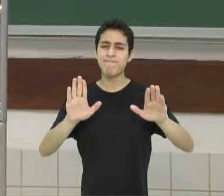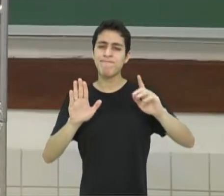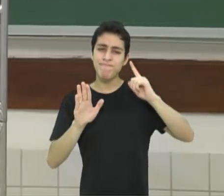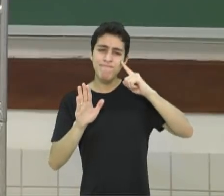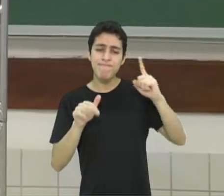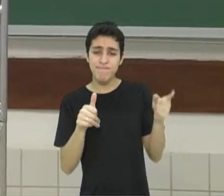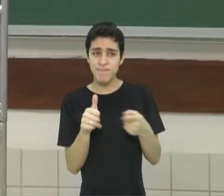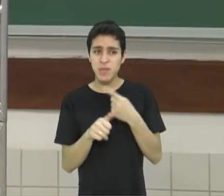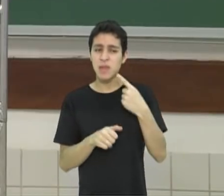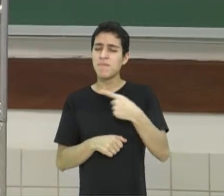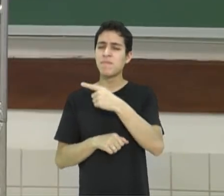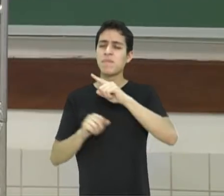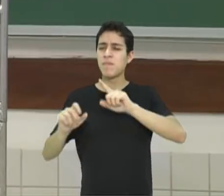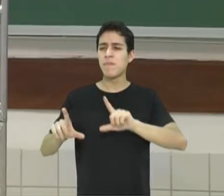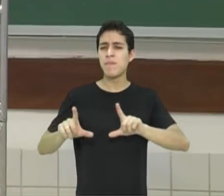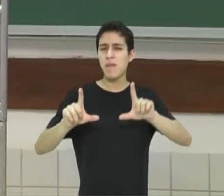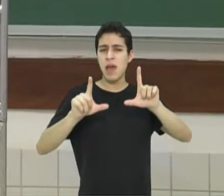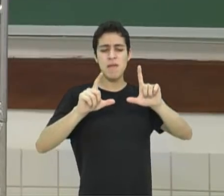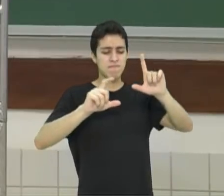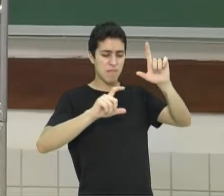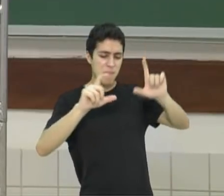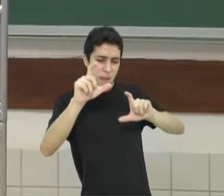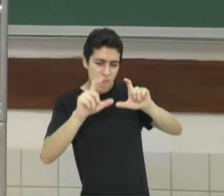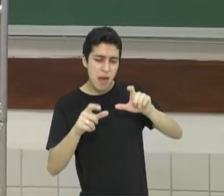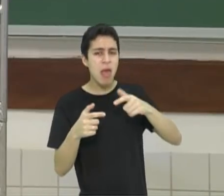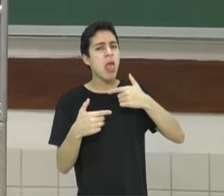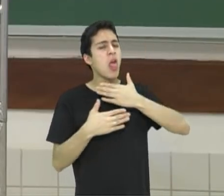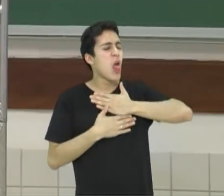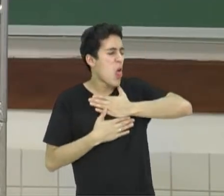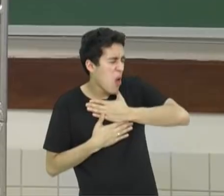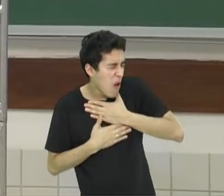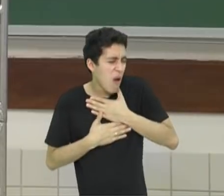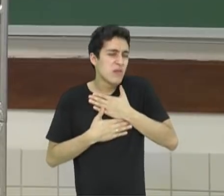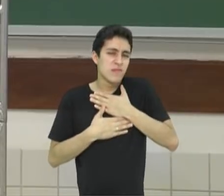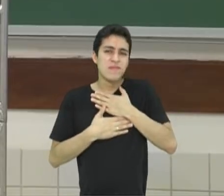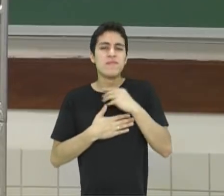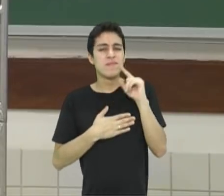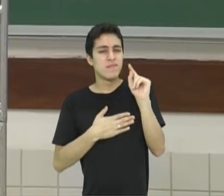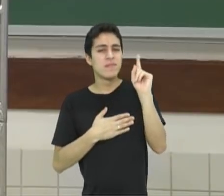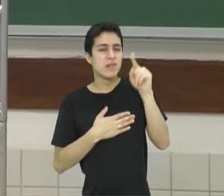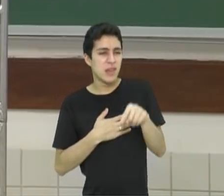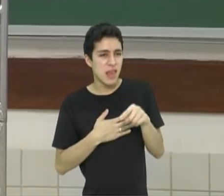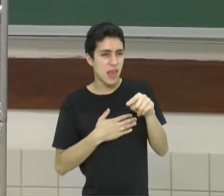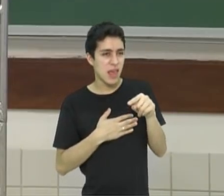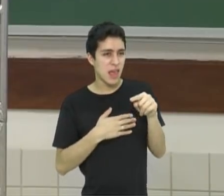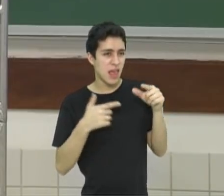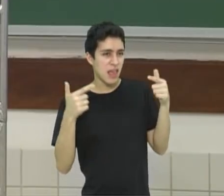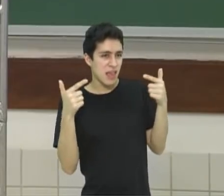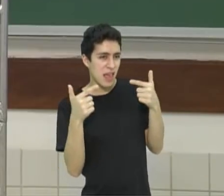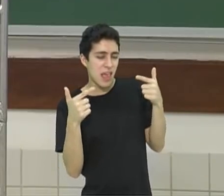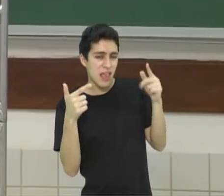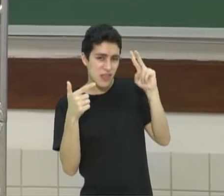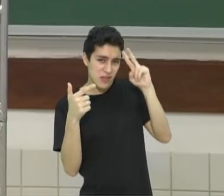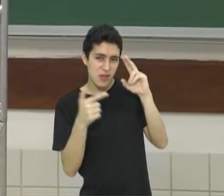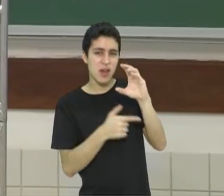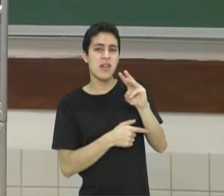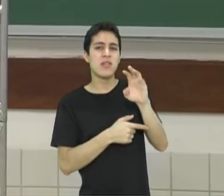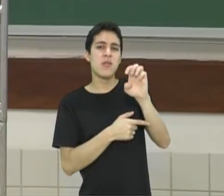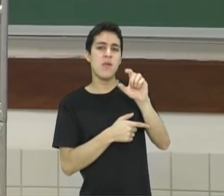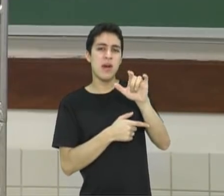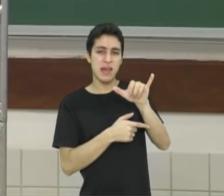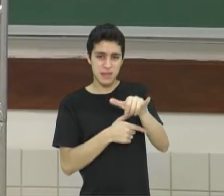uma tirinha que eu particularmente gosto muito, que são as Crônicas de Wesley. Vamos dar uma olhadinha